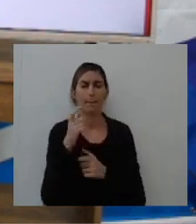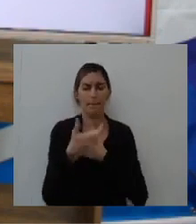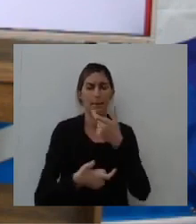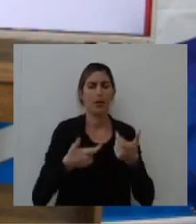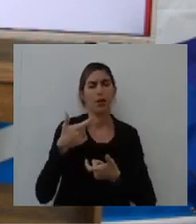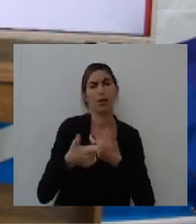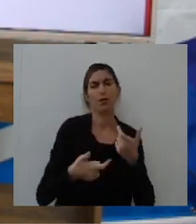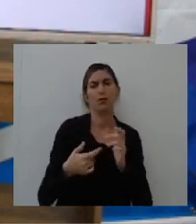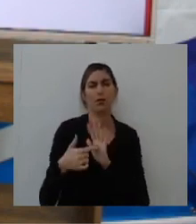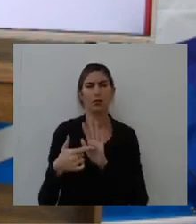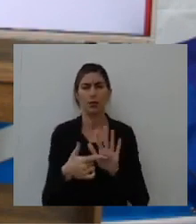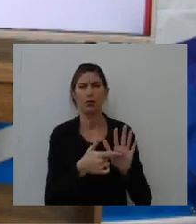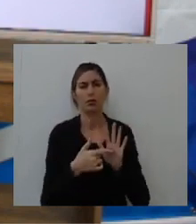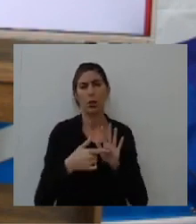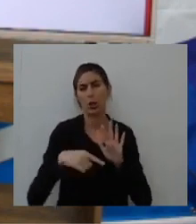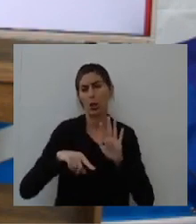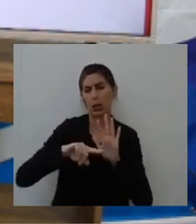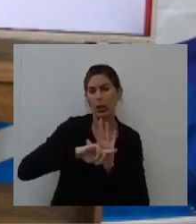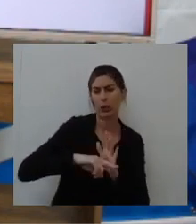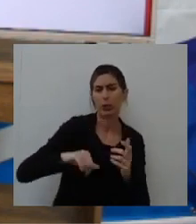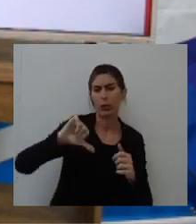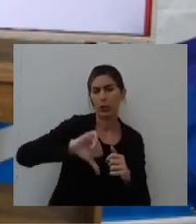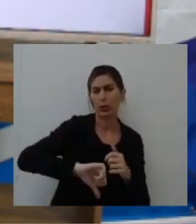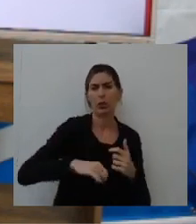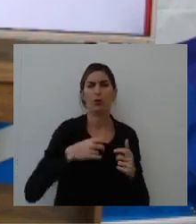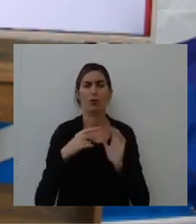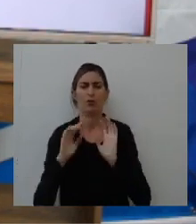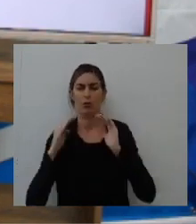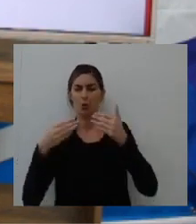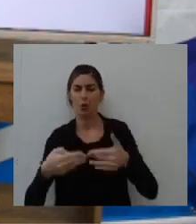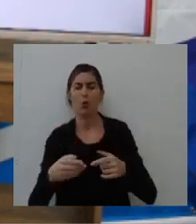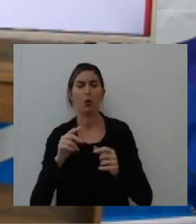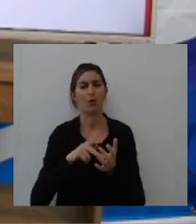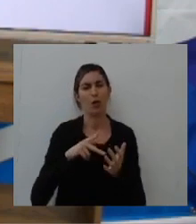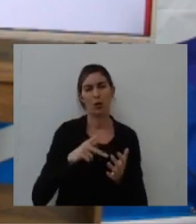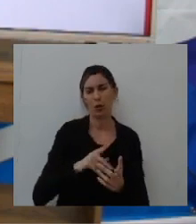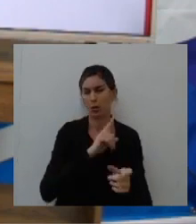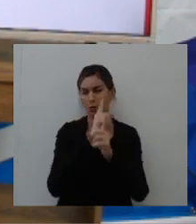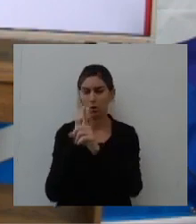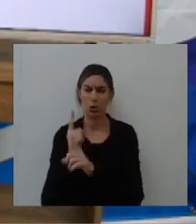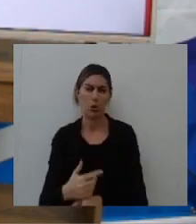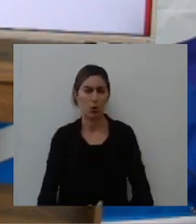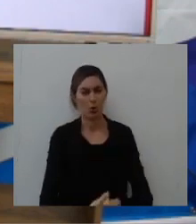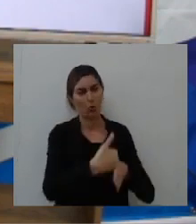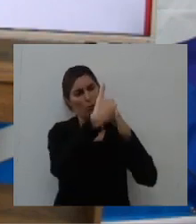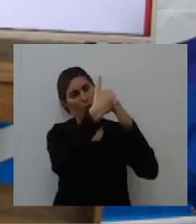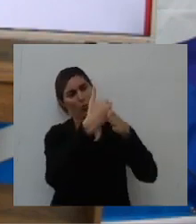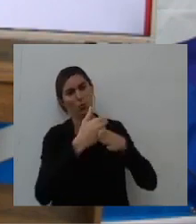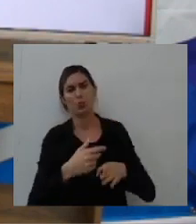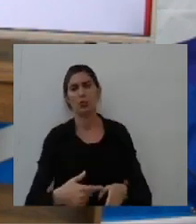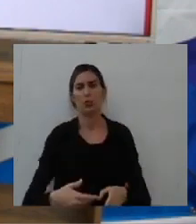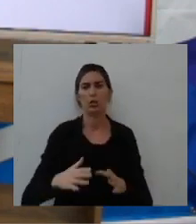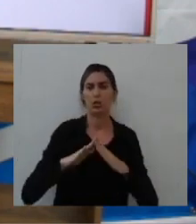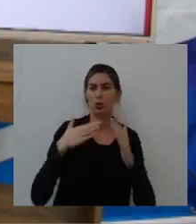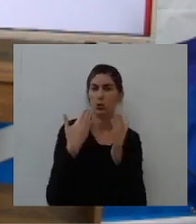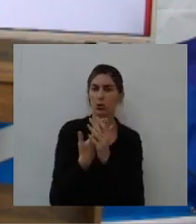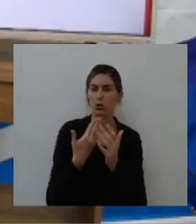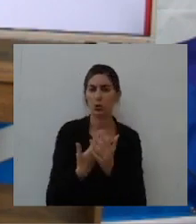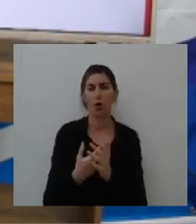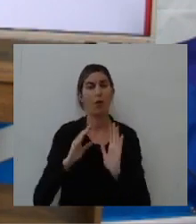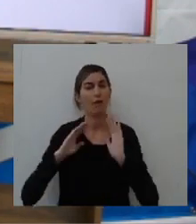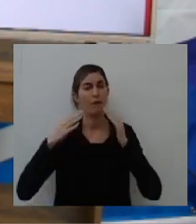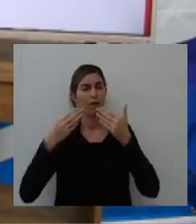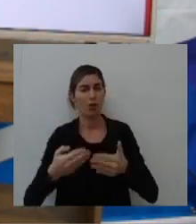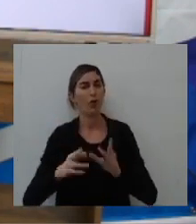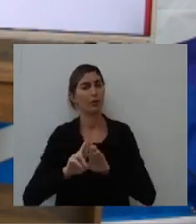palavras elas trazem cunhos negativos, por exemplo, focando que, na verdade, foi encontrado um muro pichado na escola, é um